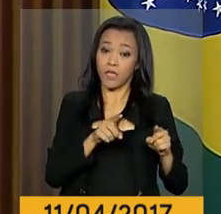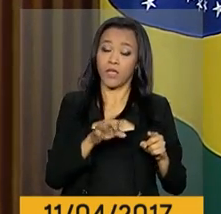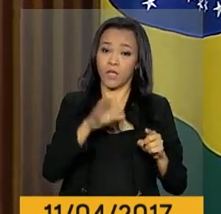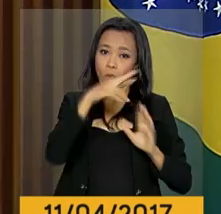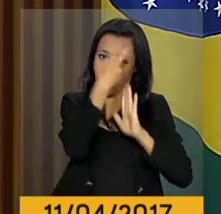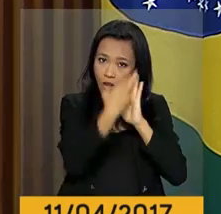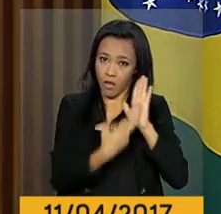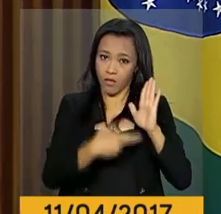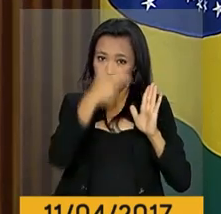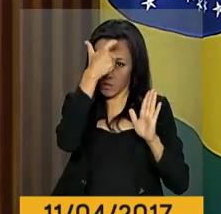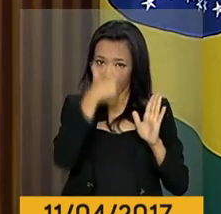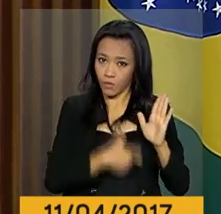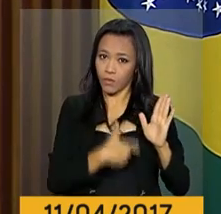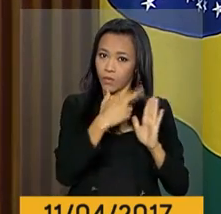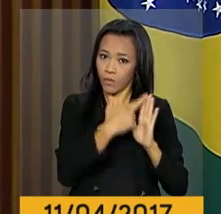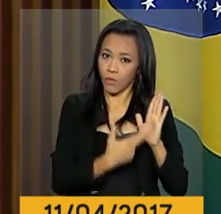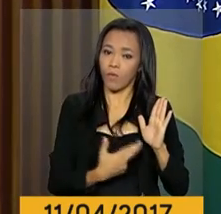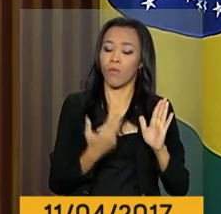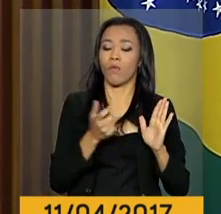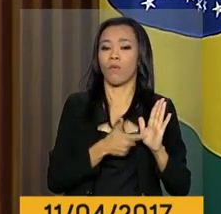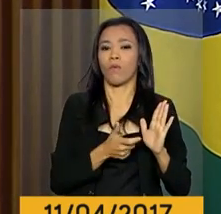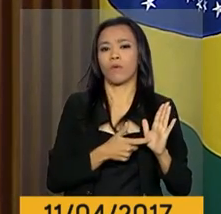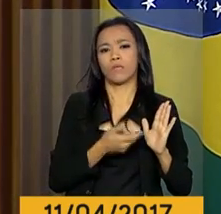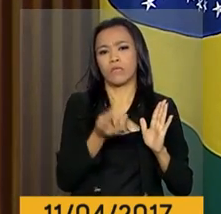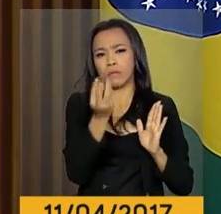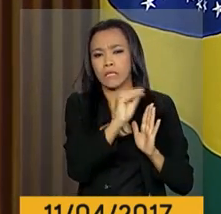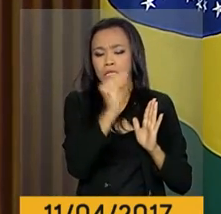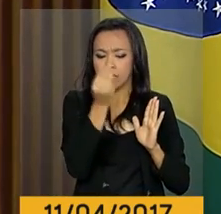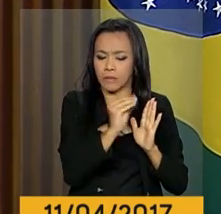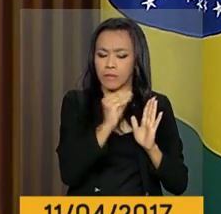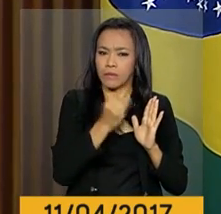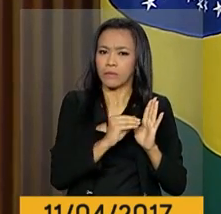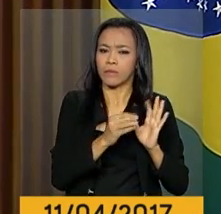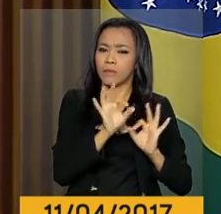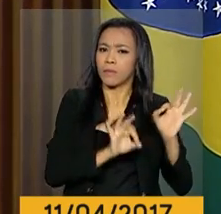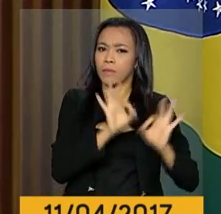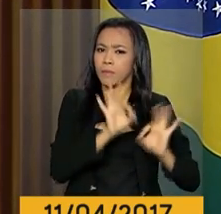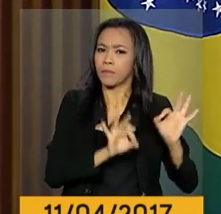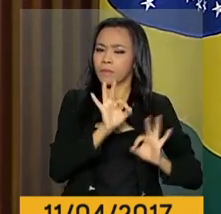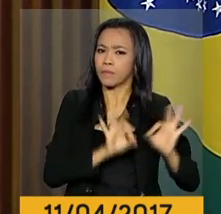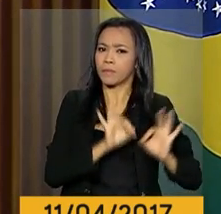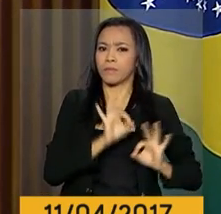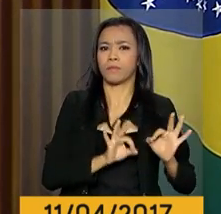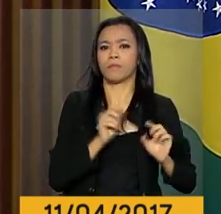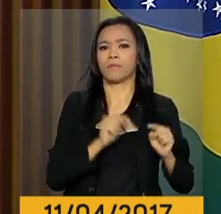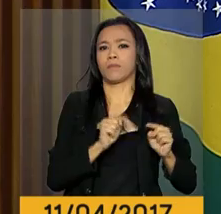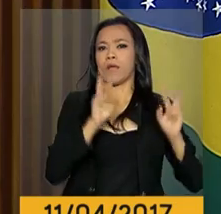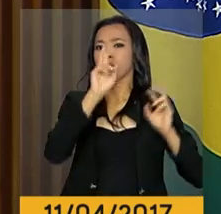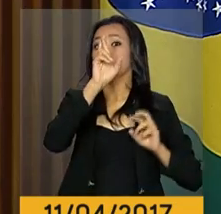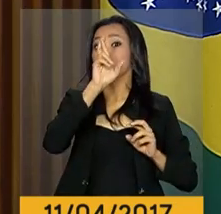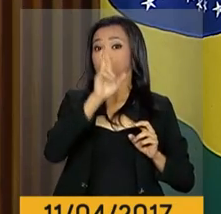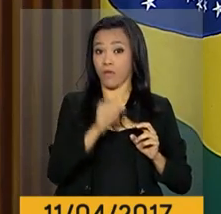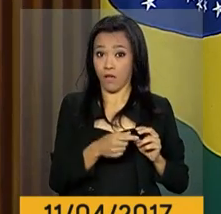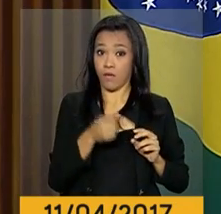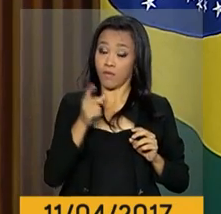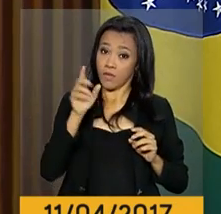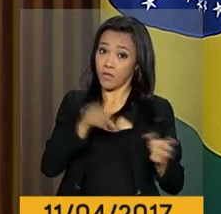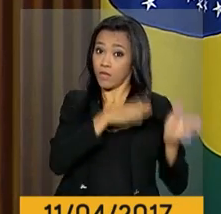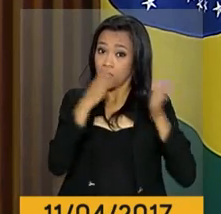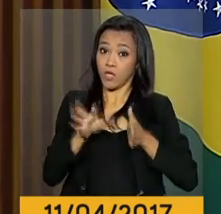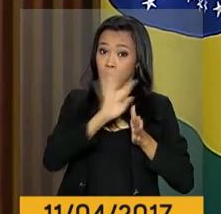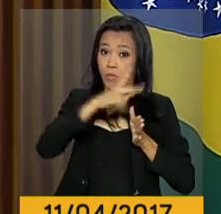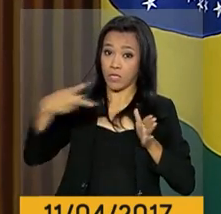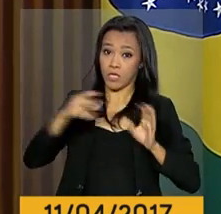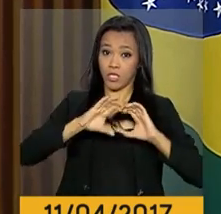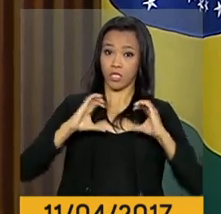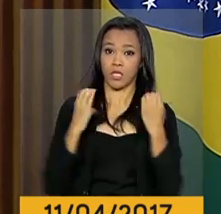trabalho de mão sobre mão muita com muita persistência assim como presidente da os membros